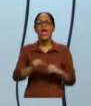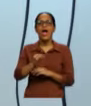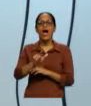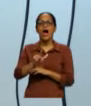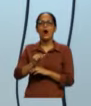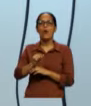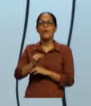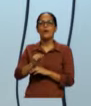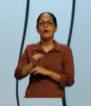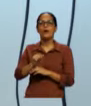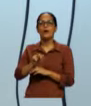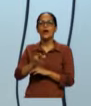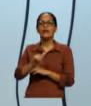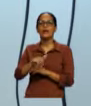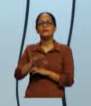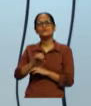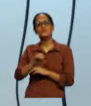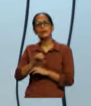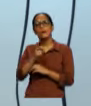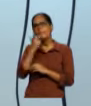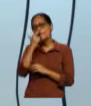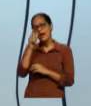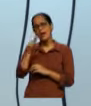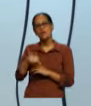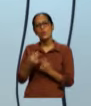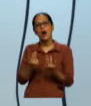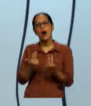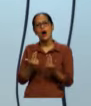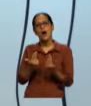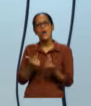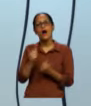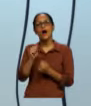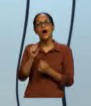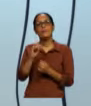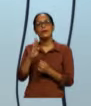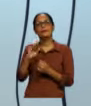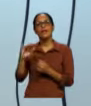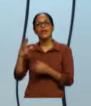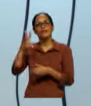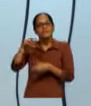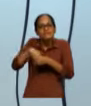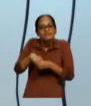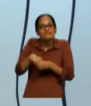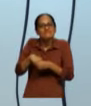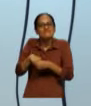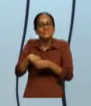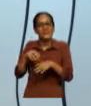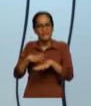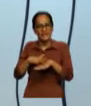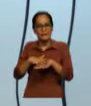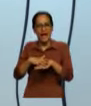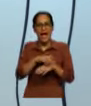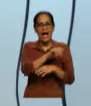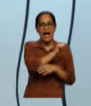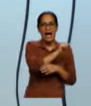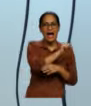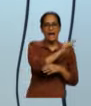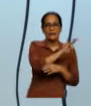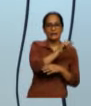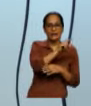se fosse o nosso alfabeto na matemática. Então, quando nós temos o